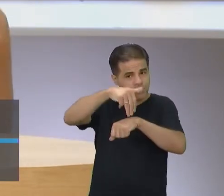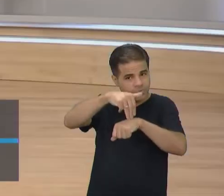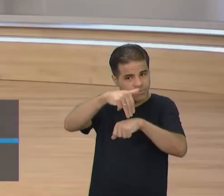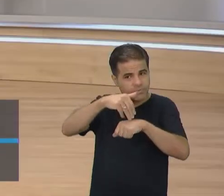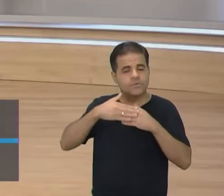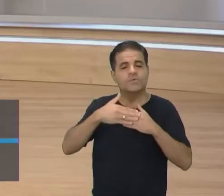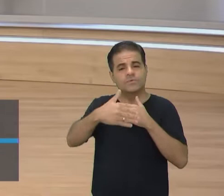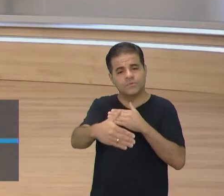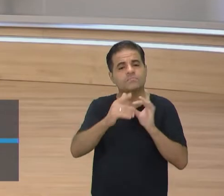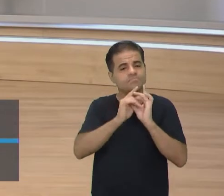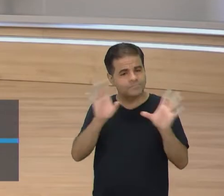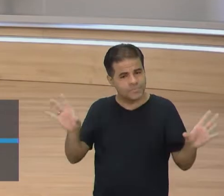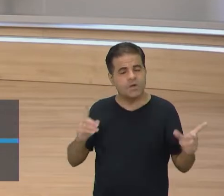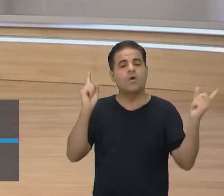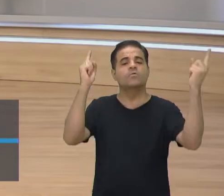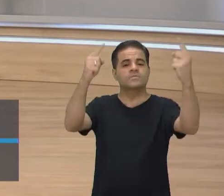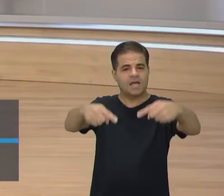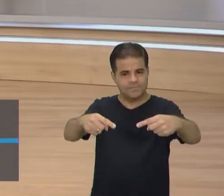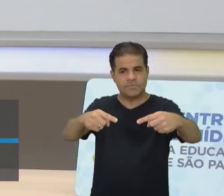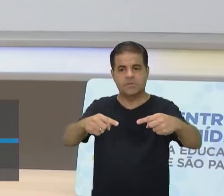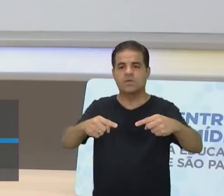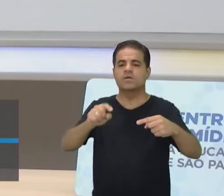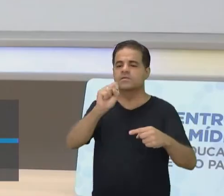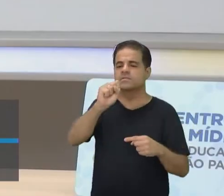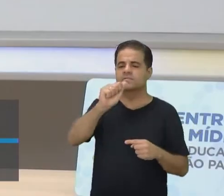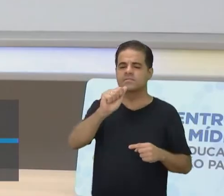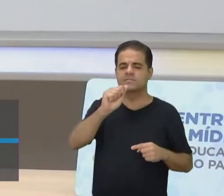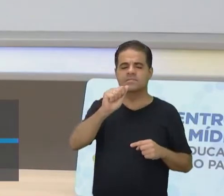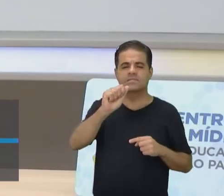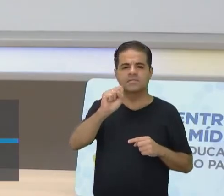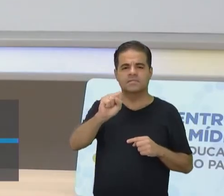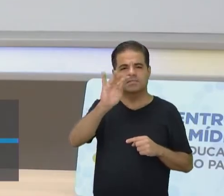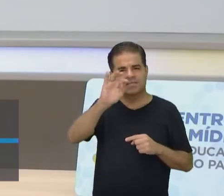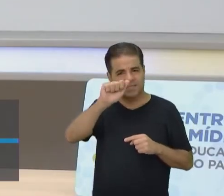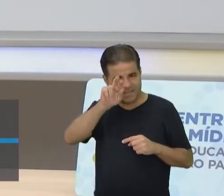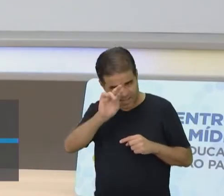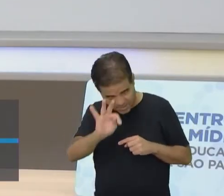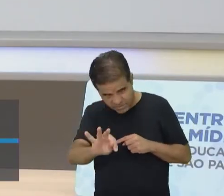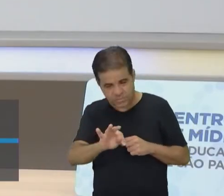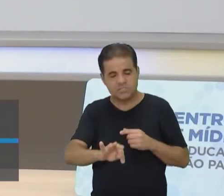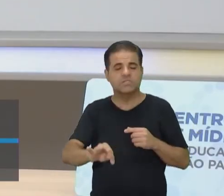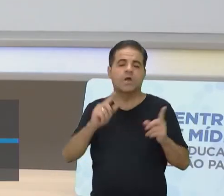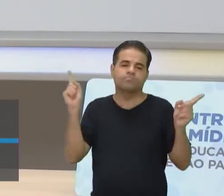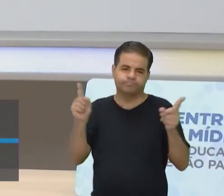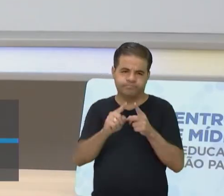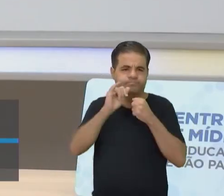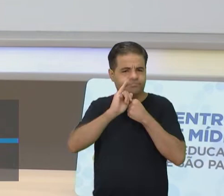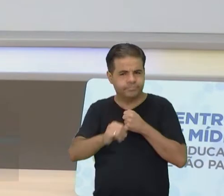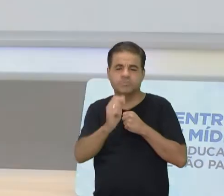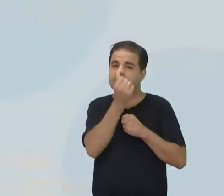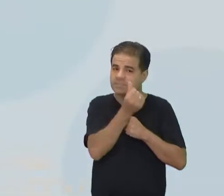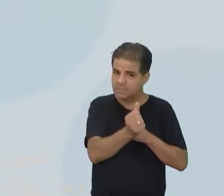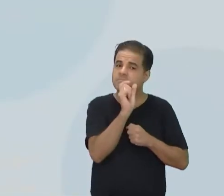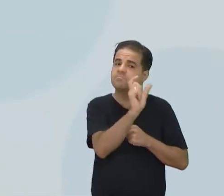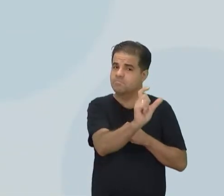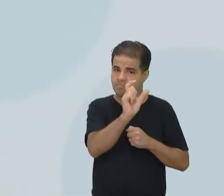então, soltam. Então, o desafio é esse, start, a hora do desafio. O desafio é você produzir um mini conto com 6